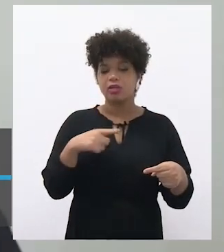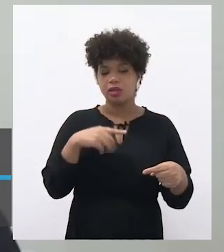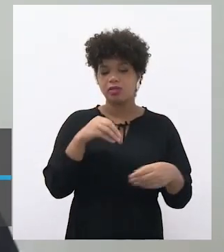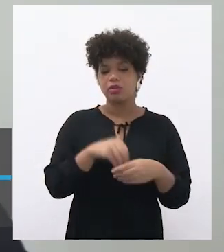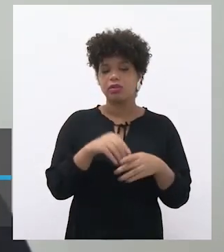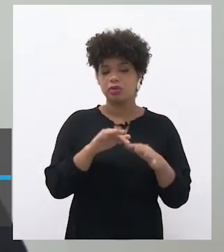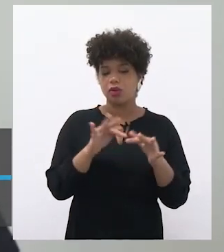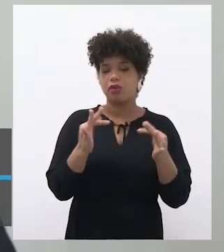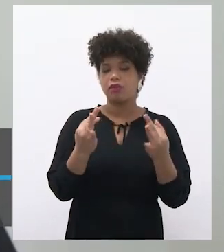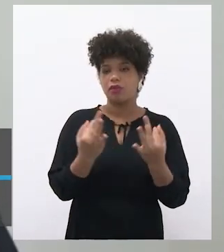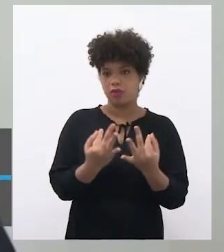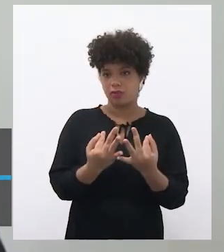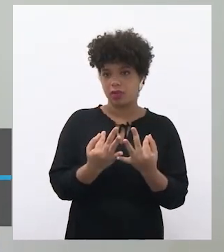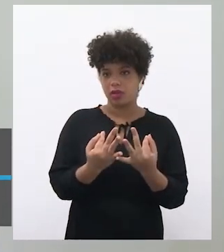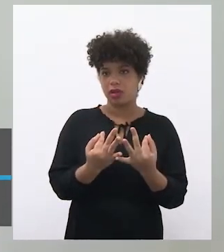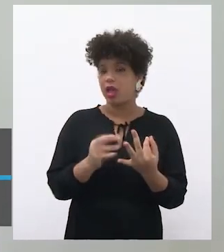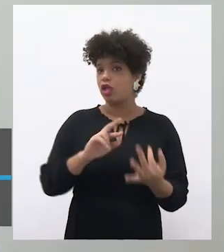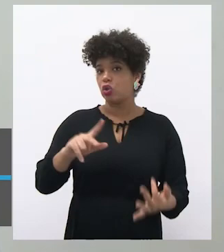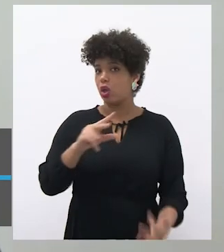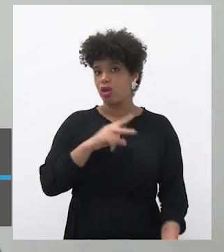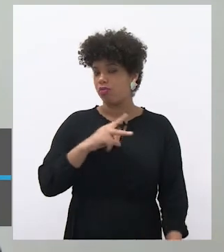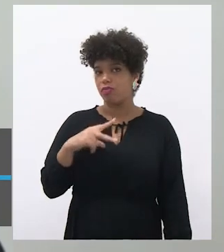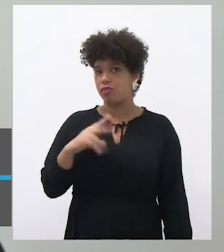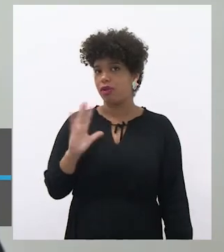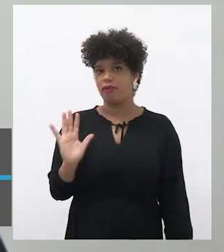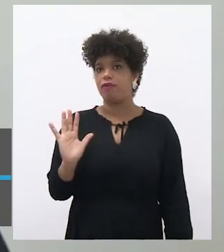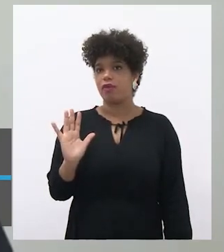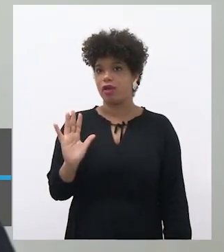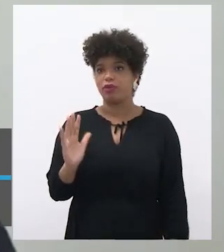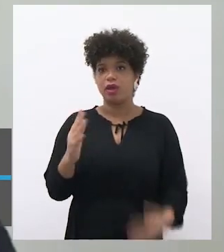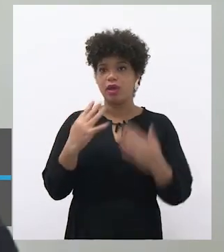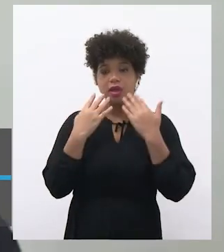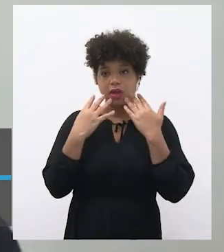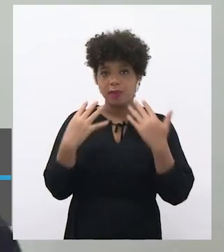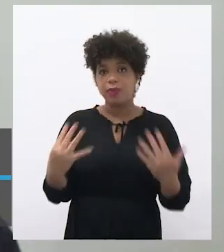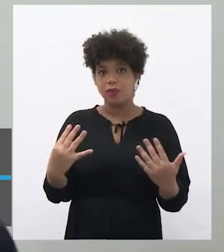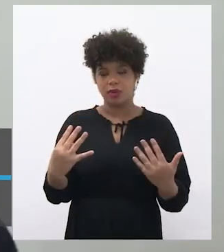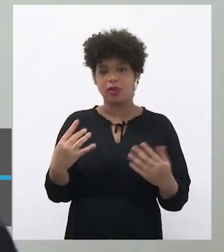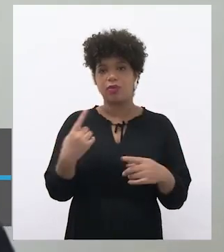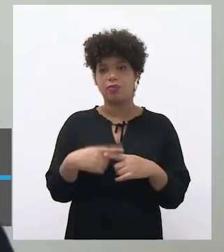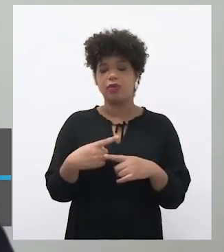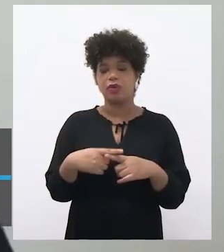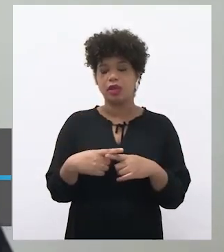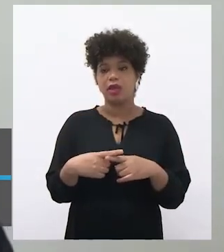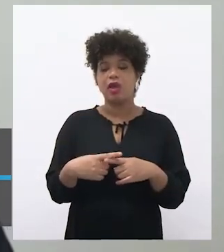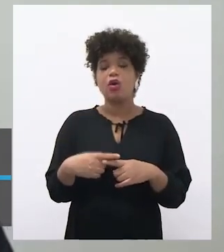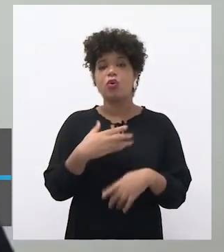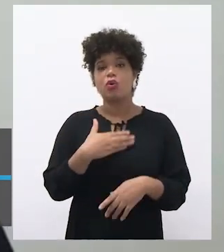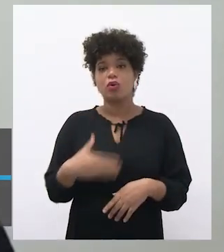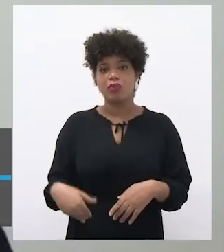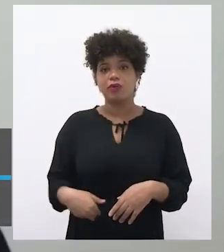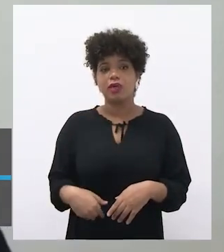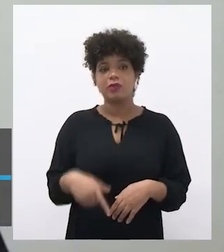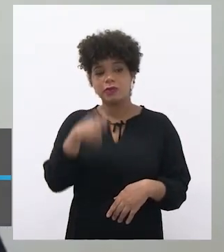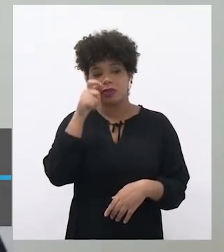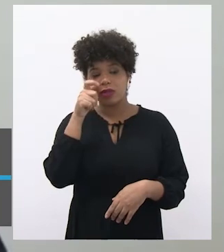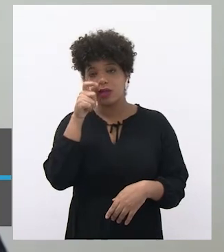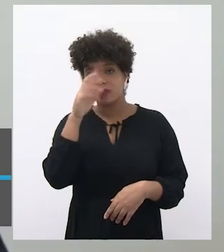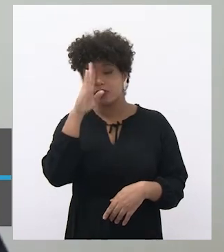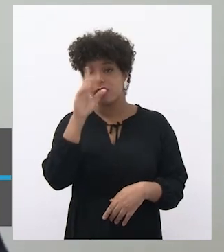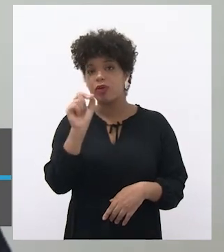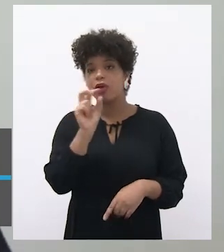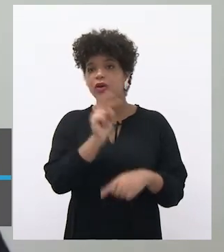né, ou restrição de guarda, principalmente nos casos em que crianças e adolescentes também sejam expostos, ou